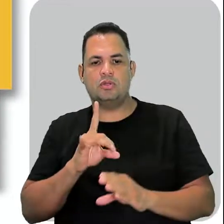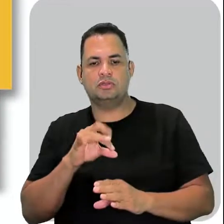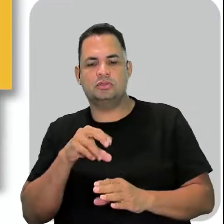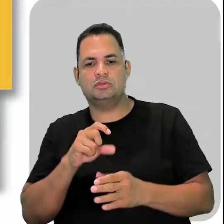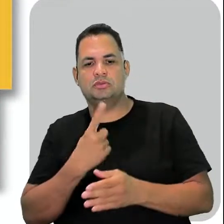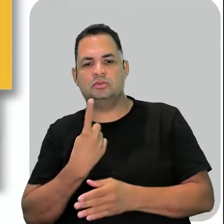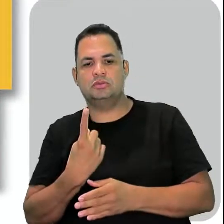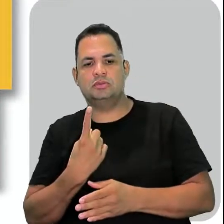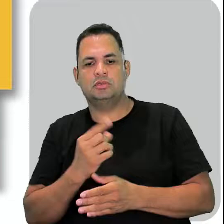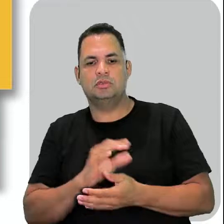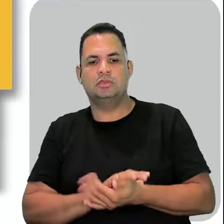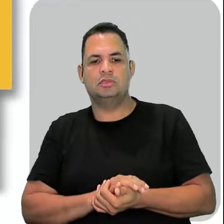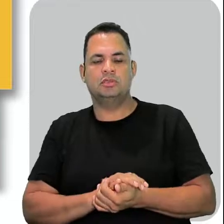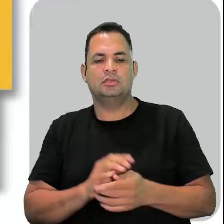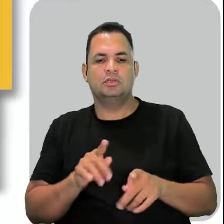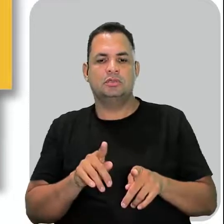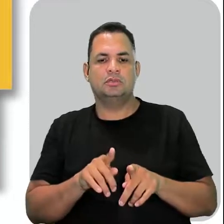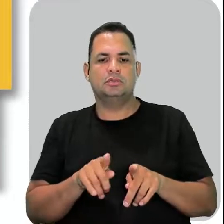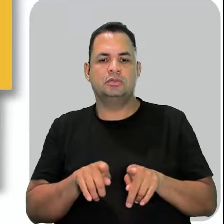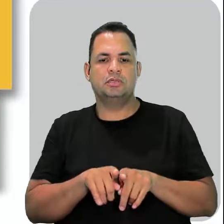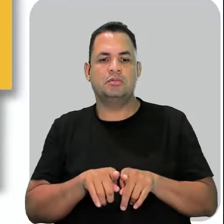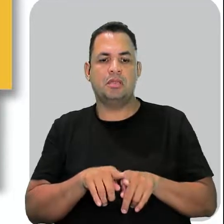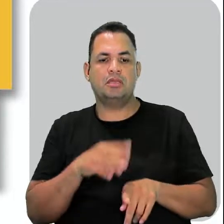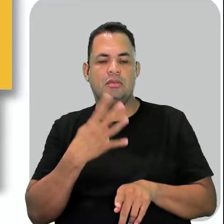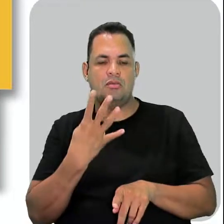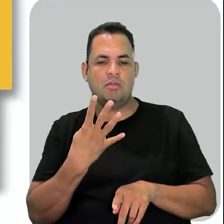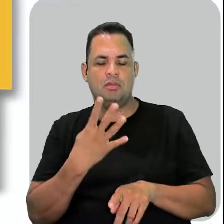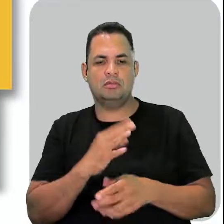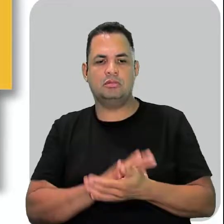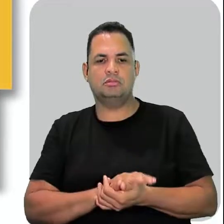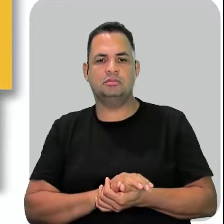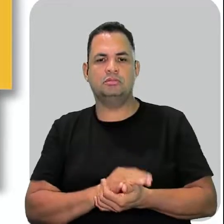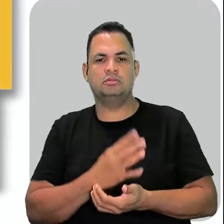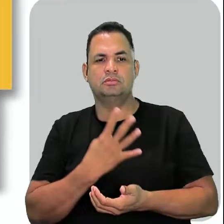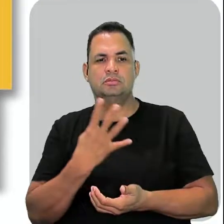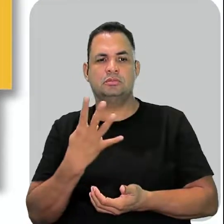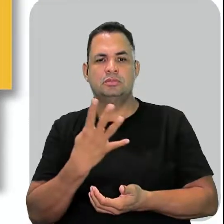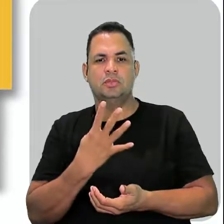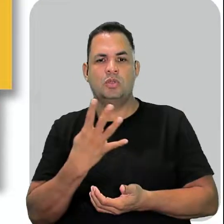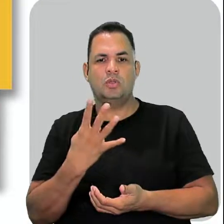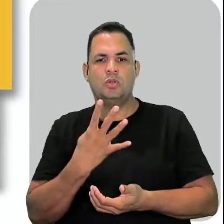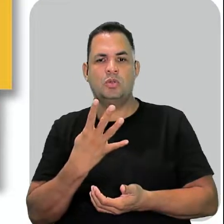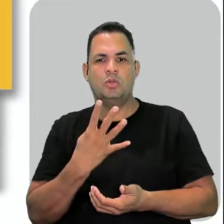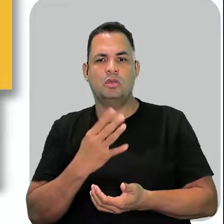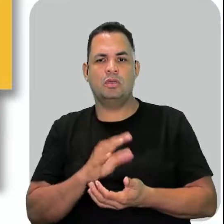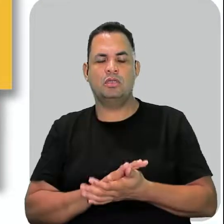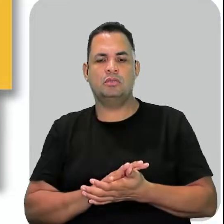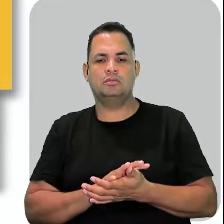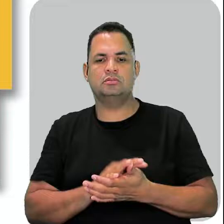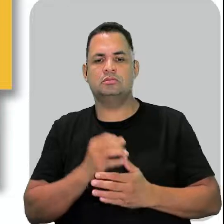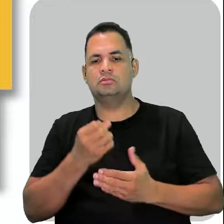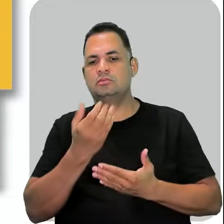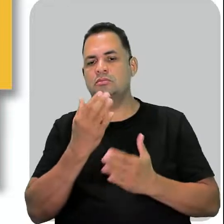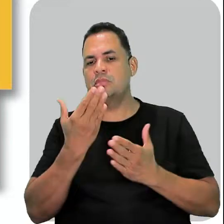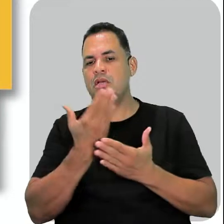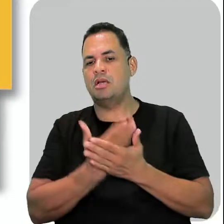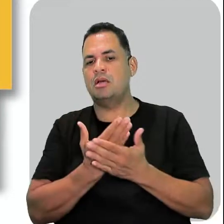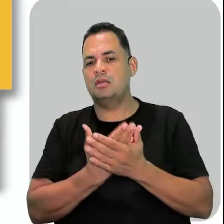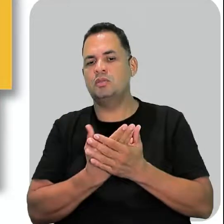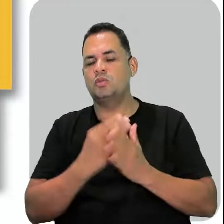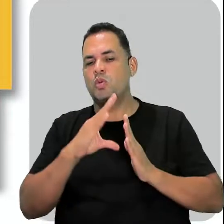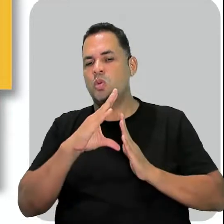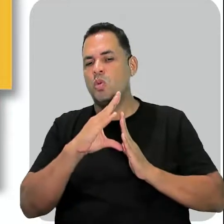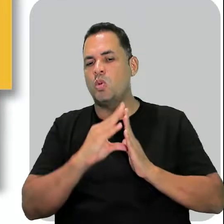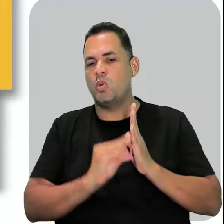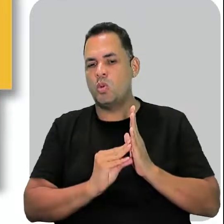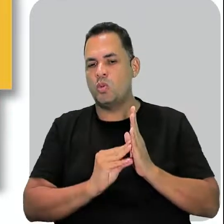oxigenadas, parte 1 e parte 4. Então, são um total de 4 aulas, 4 conteúdos específicos